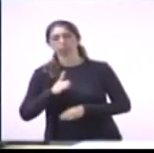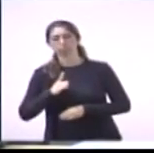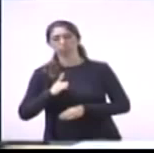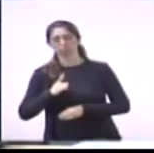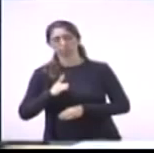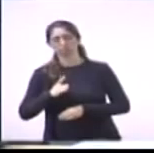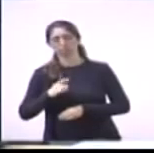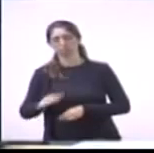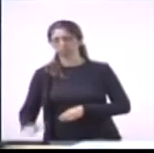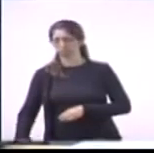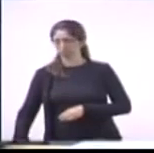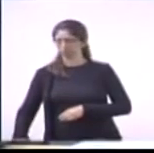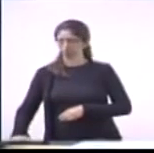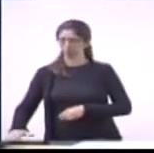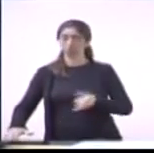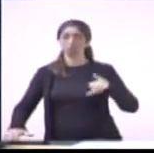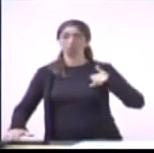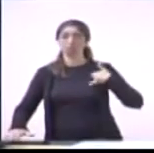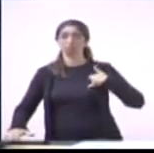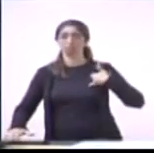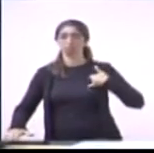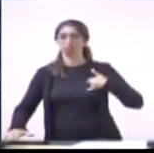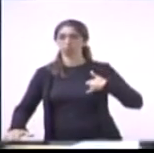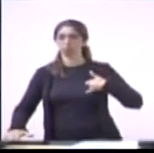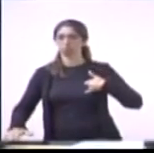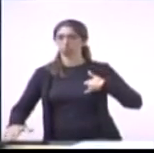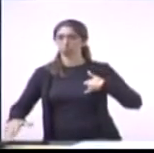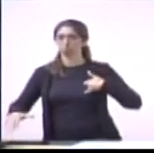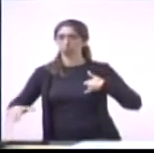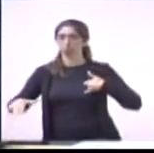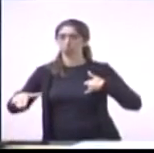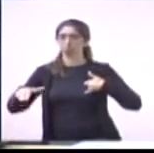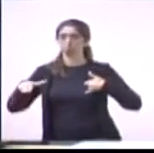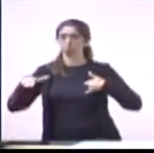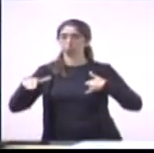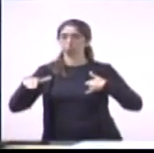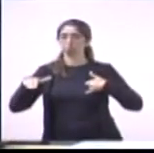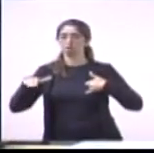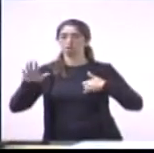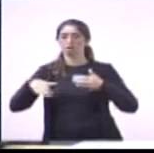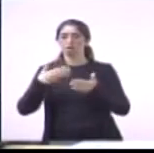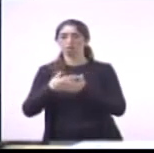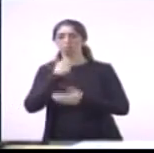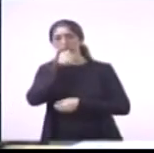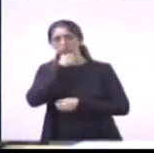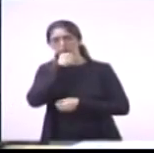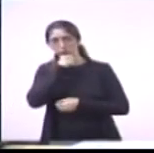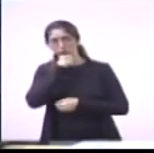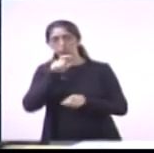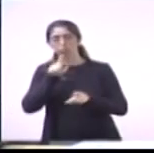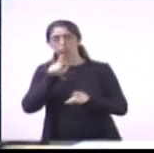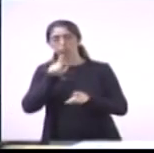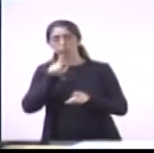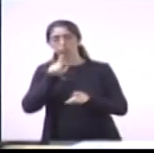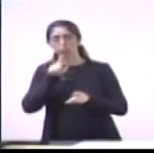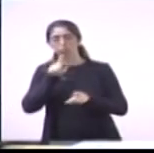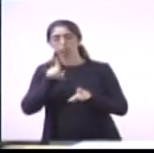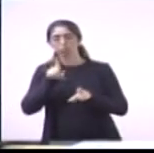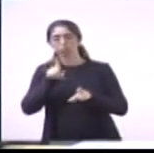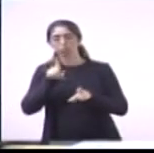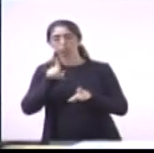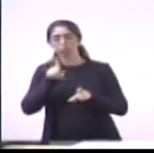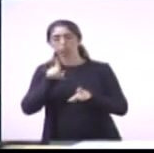idoso, desde as pessoas das mais variadas classes